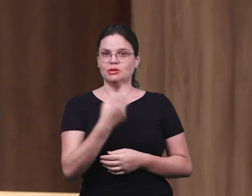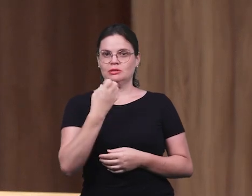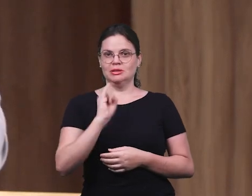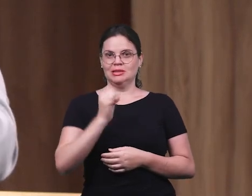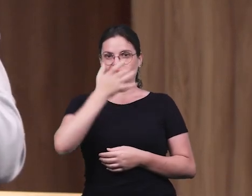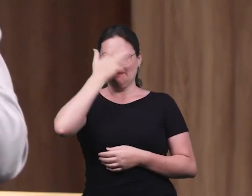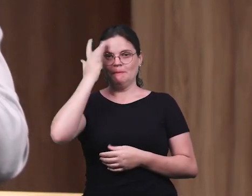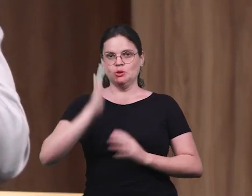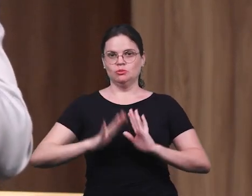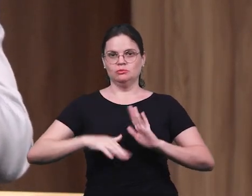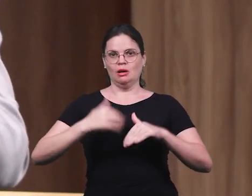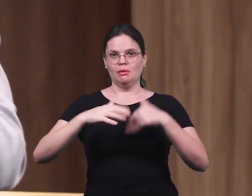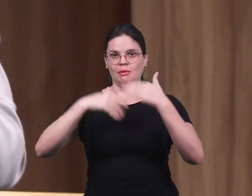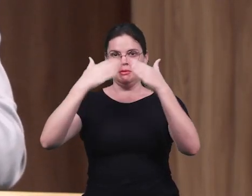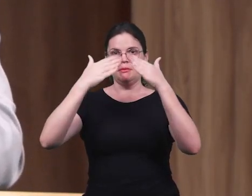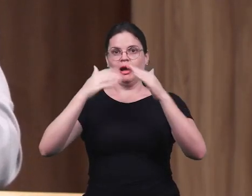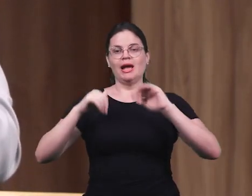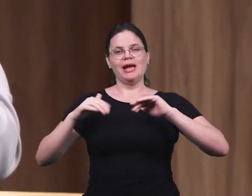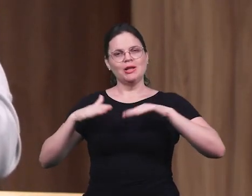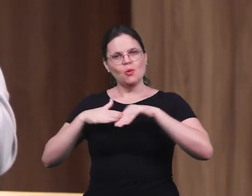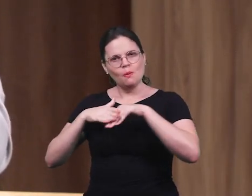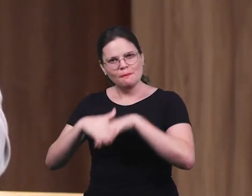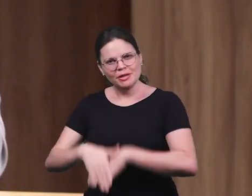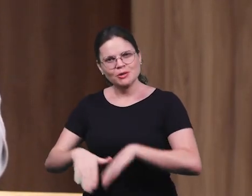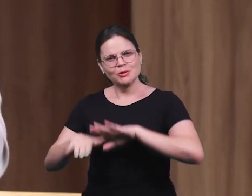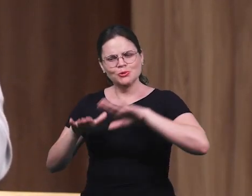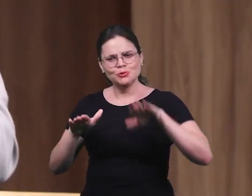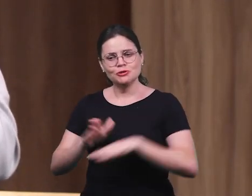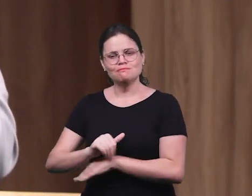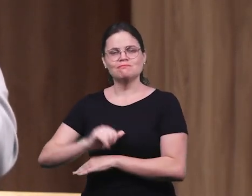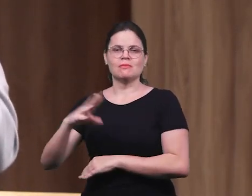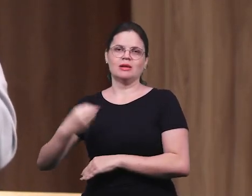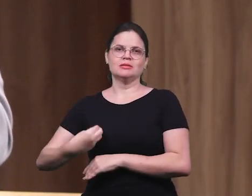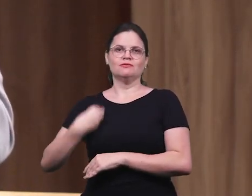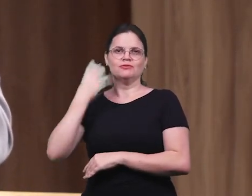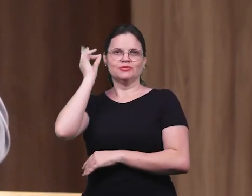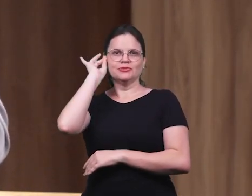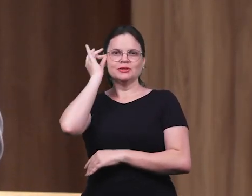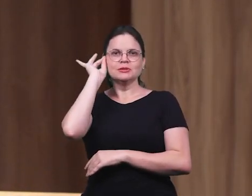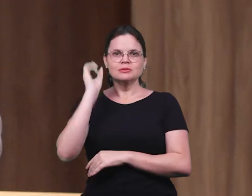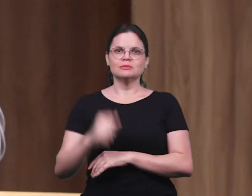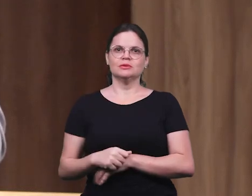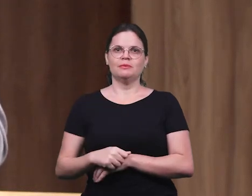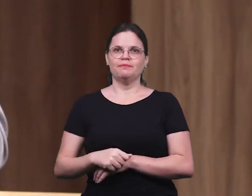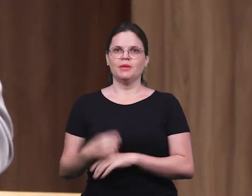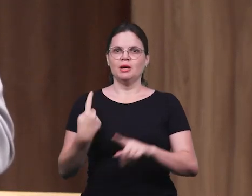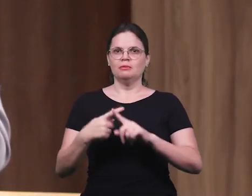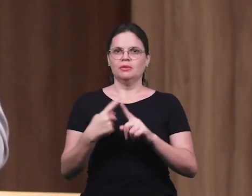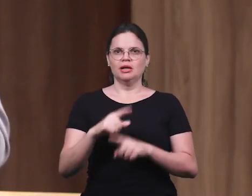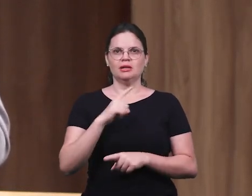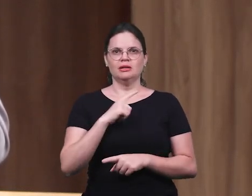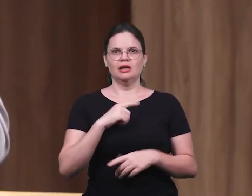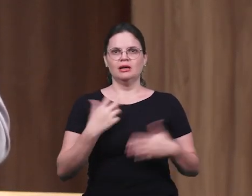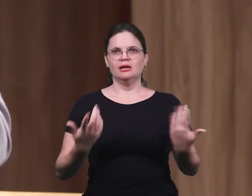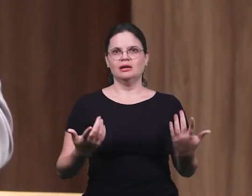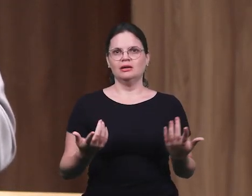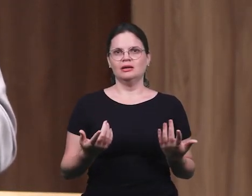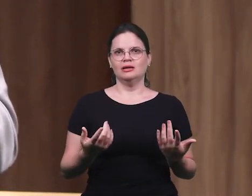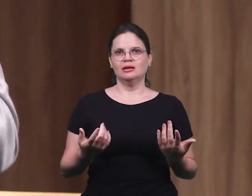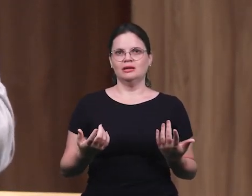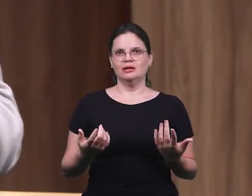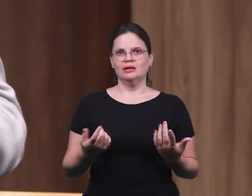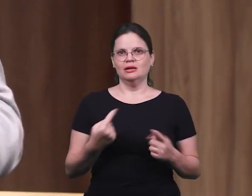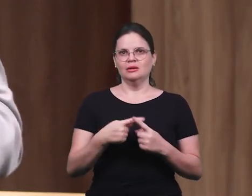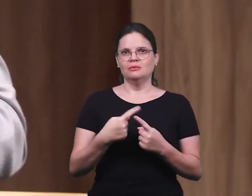mais humilde ele fica diante do Senhor. Aqui eu estou falando da humildade espiritual. Eu não estou falando da humildade de se vestir mal, da humildade, Sim. né?